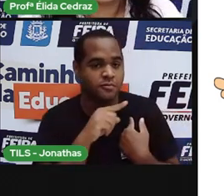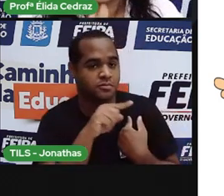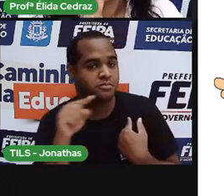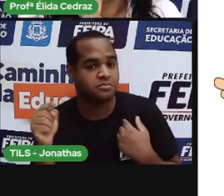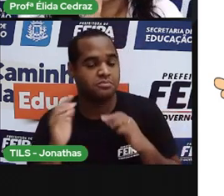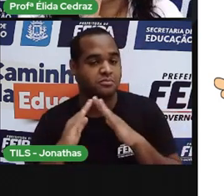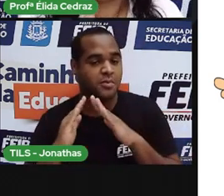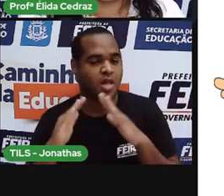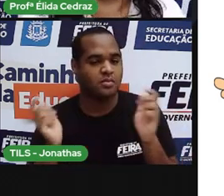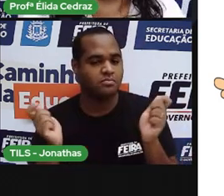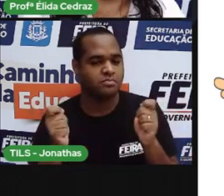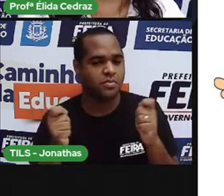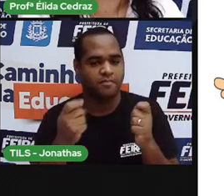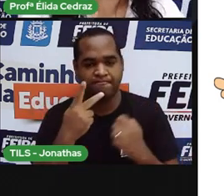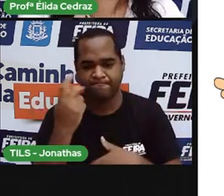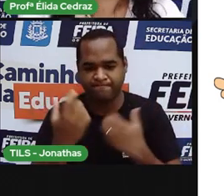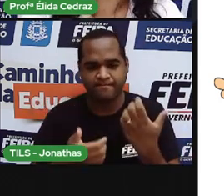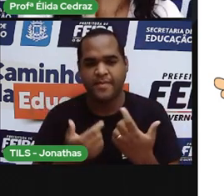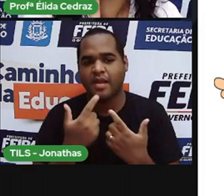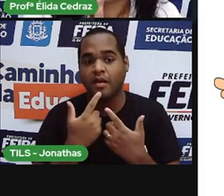casa abrimos a boca.